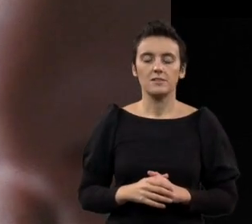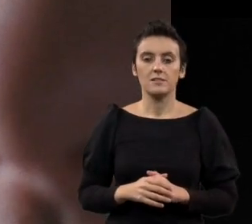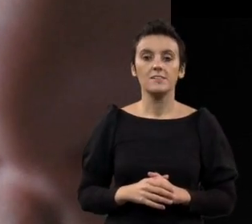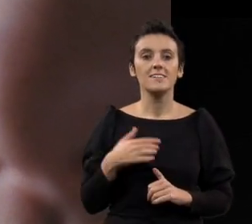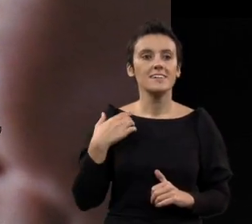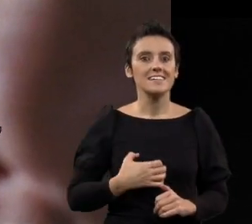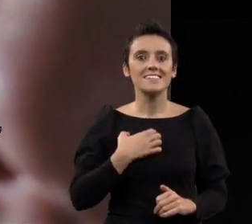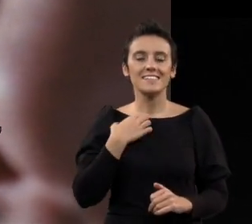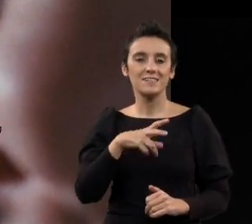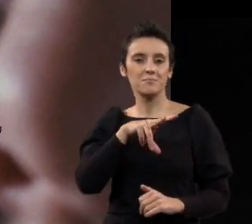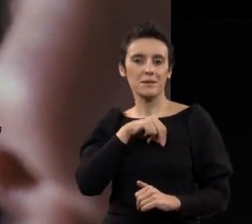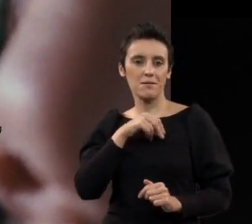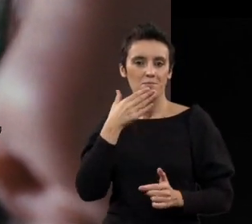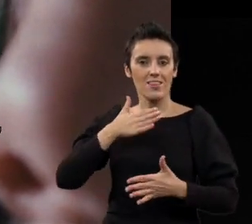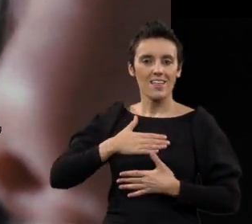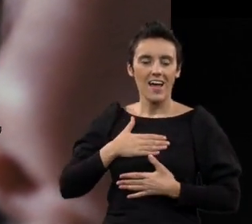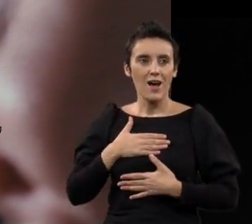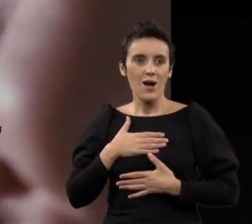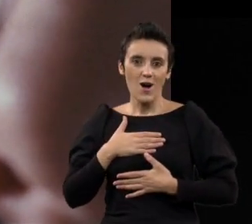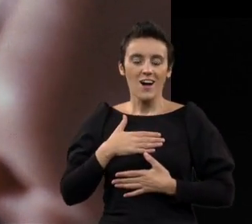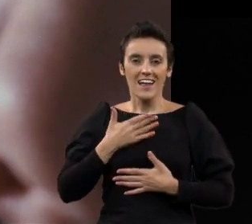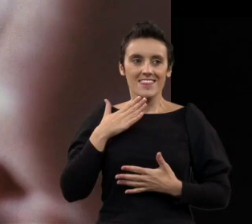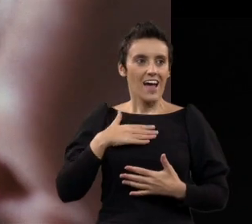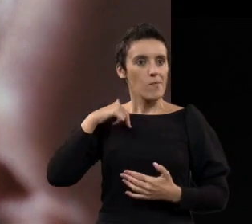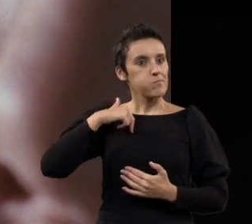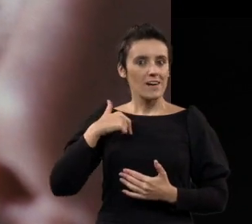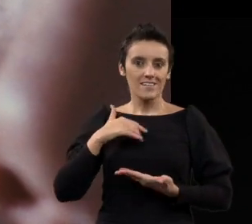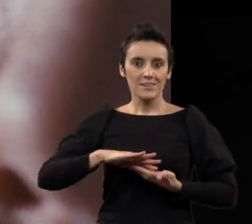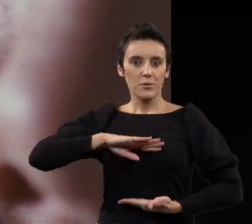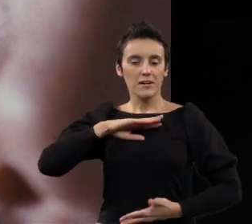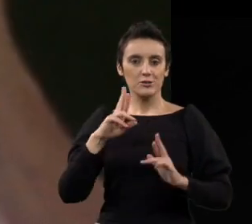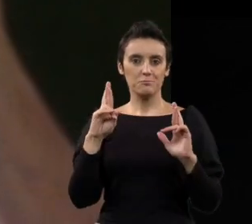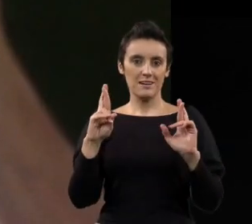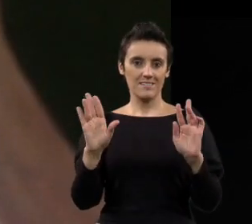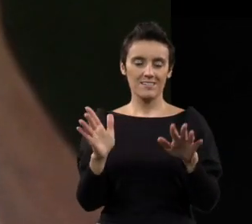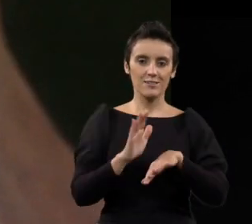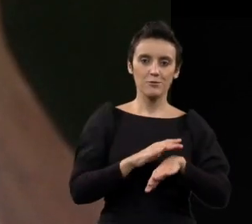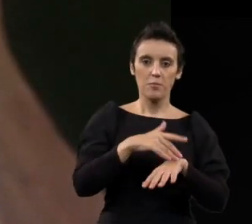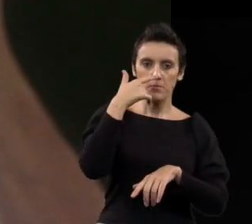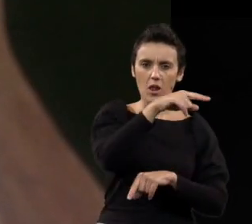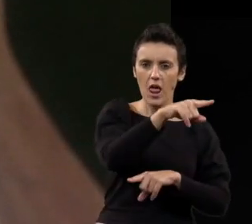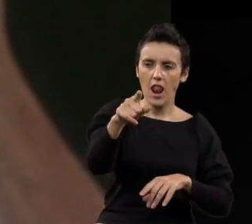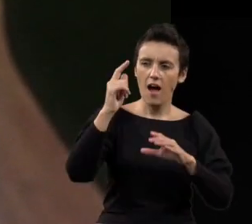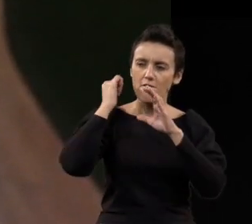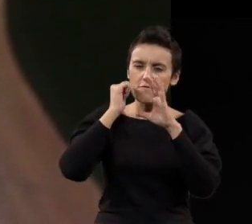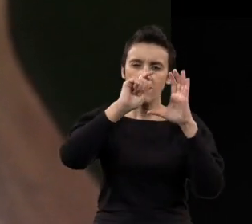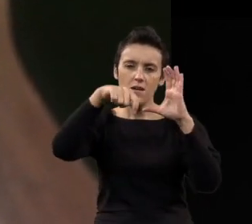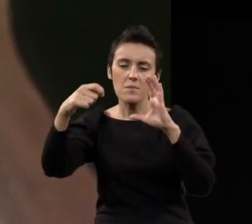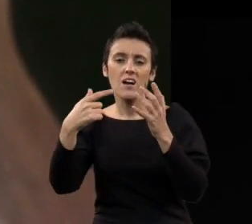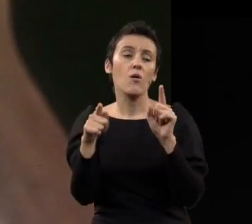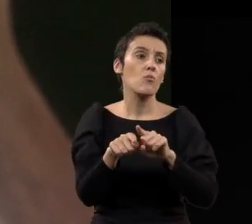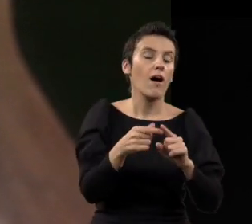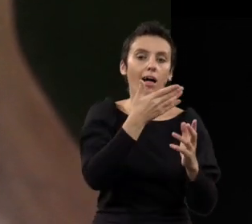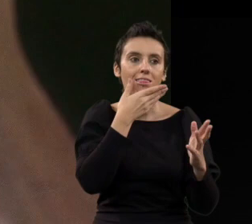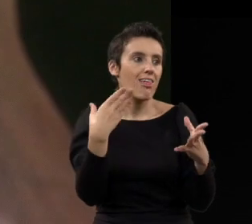prémios são muito esperançosos para pessoas que estão a começar a fazer filmes e que às vezes não têm todas as condições para fazer um